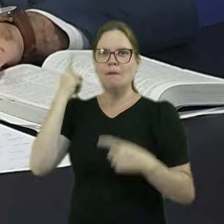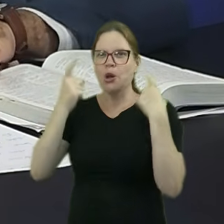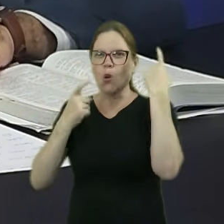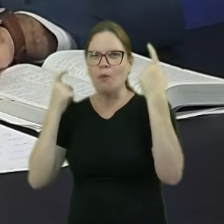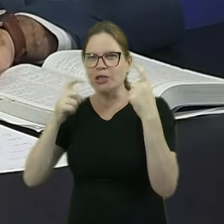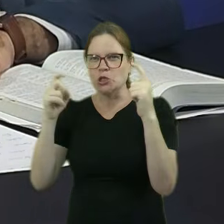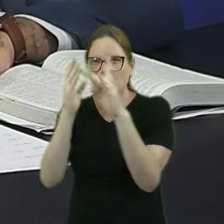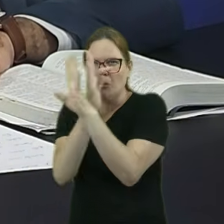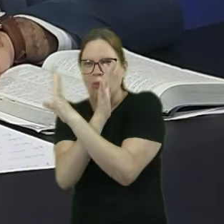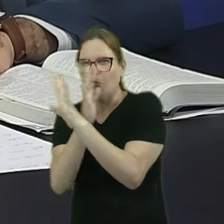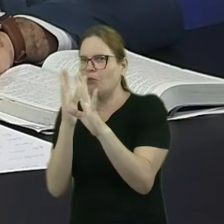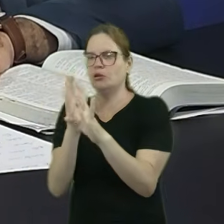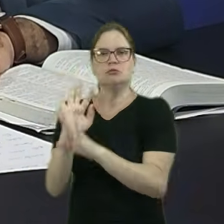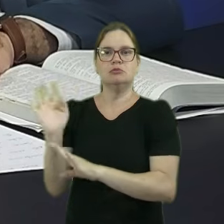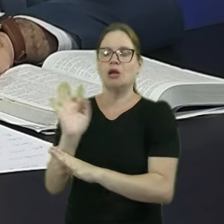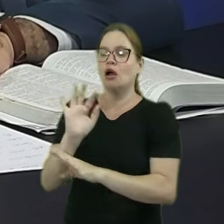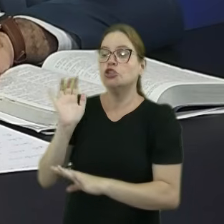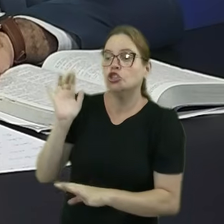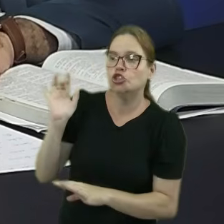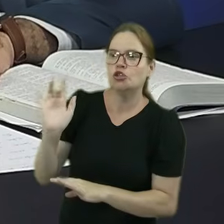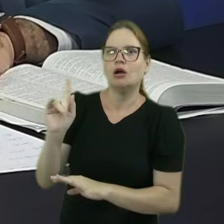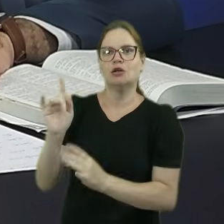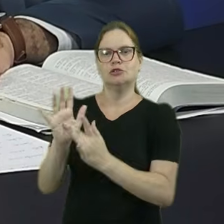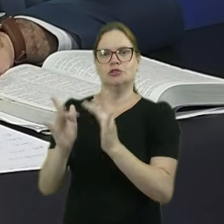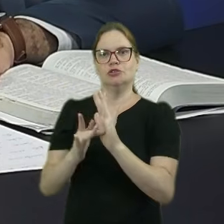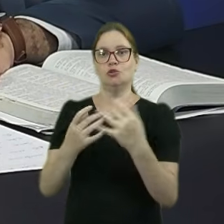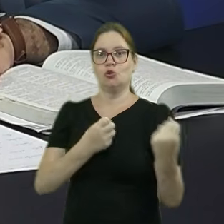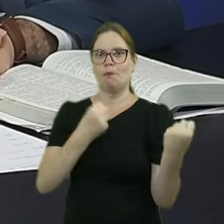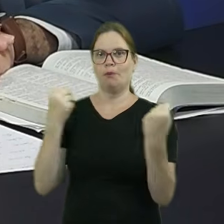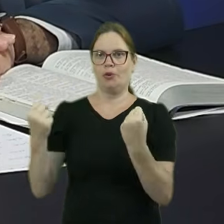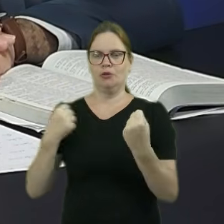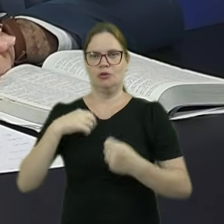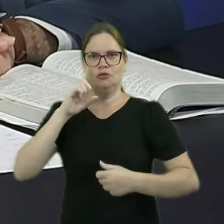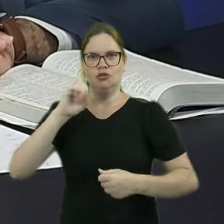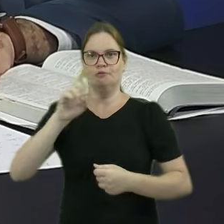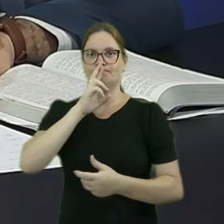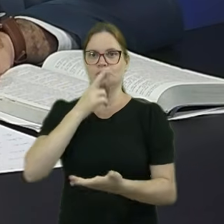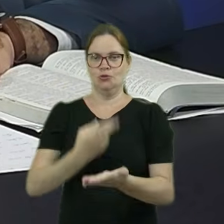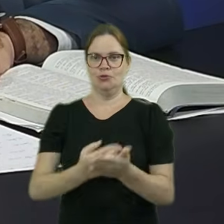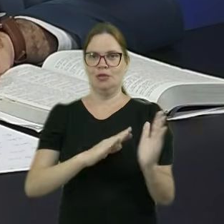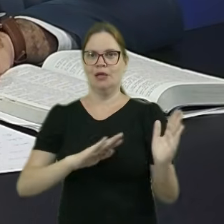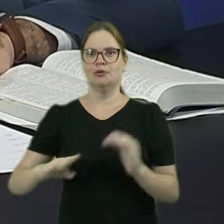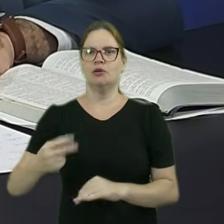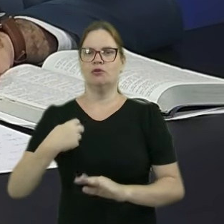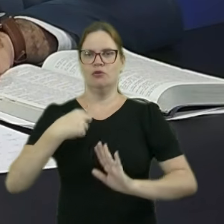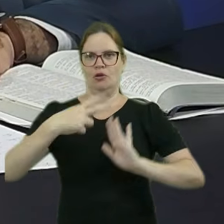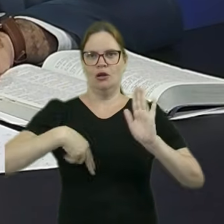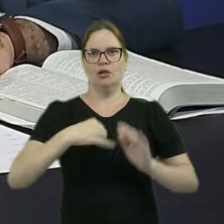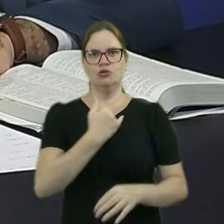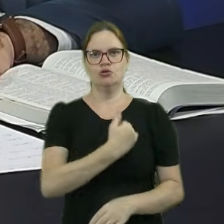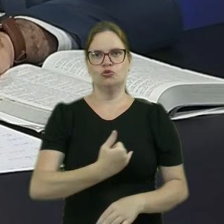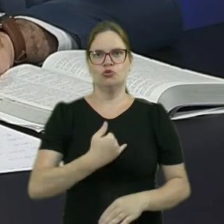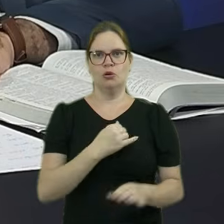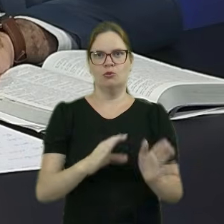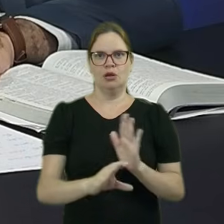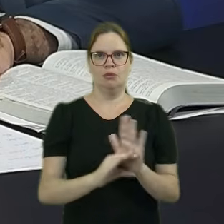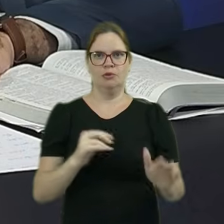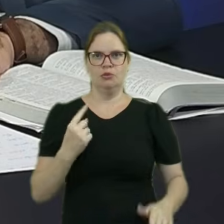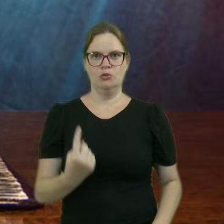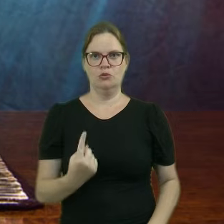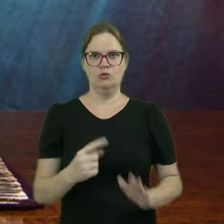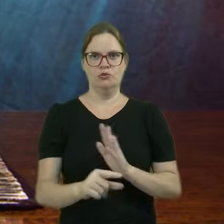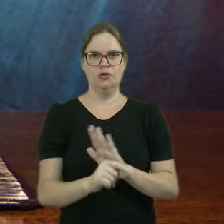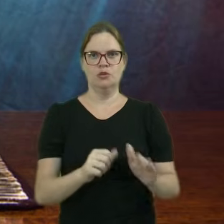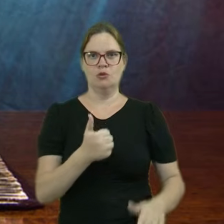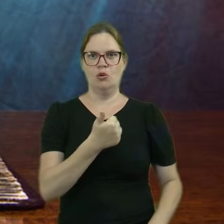do poder de Deus. Eu queria destacar um texto na palavra que está em João, capítulo 1, versículo 11 e 12, diz